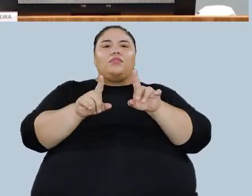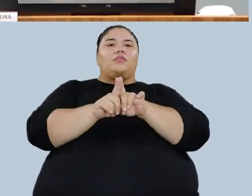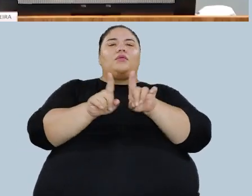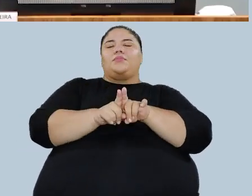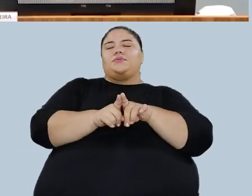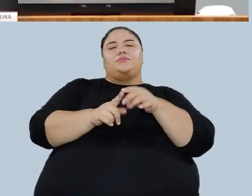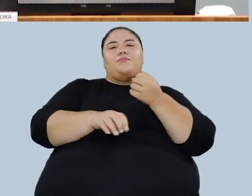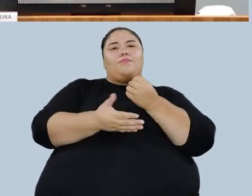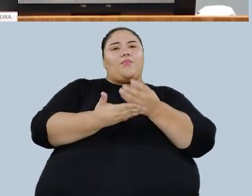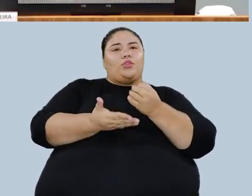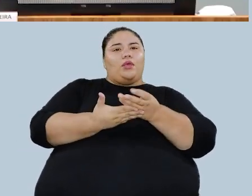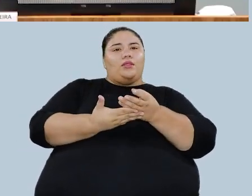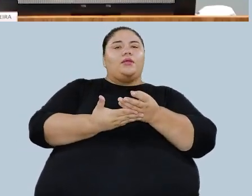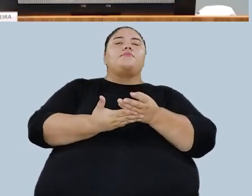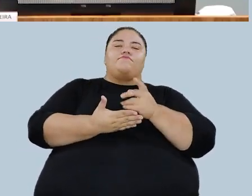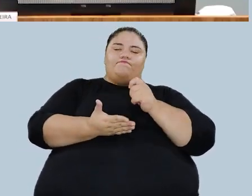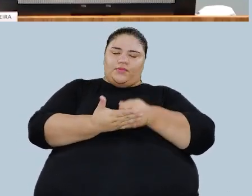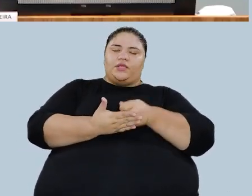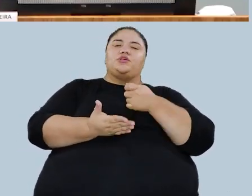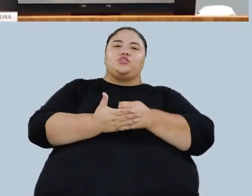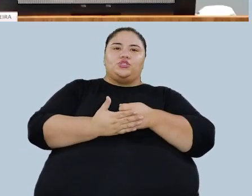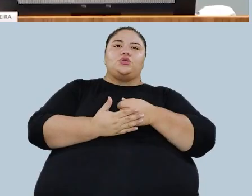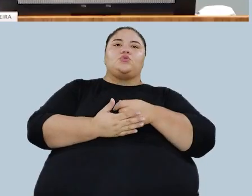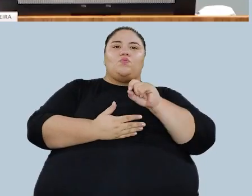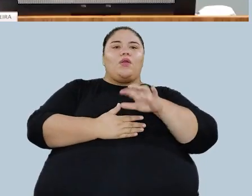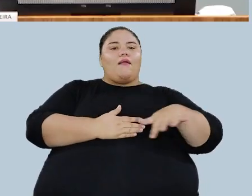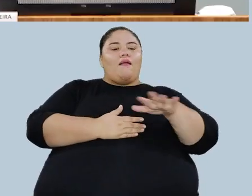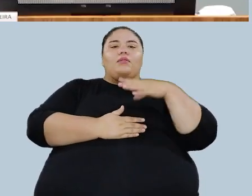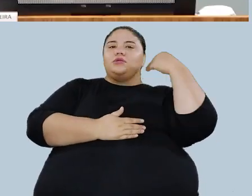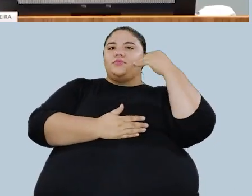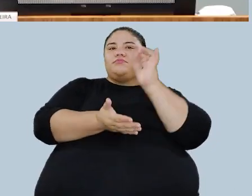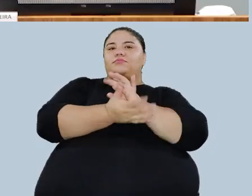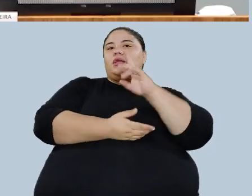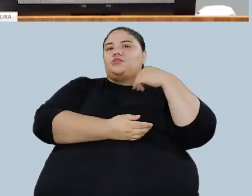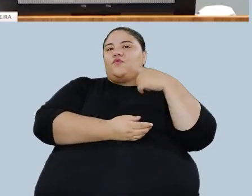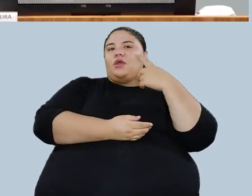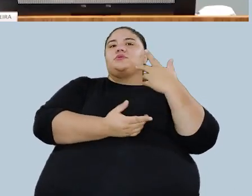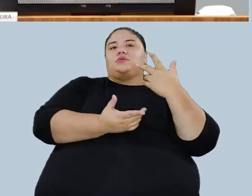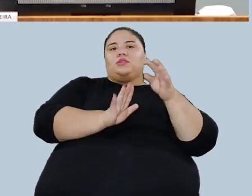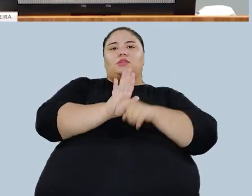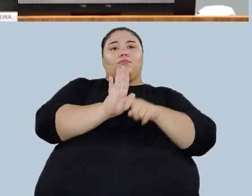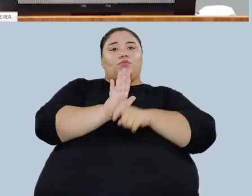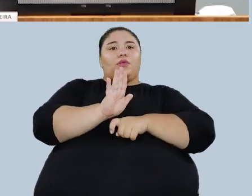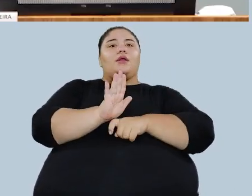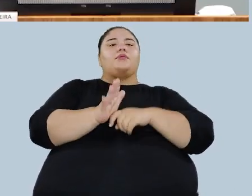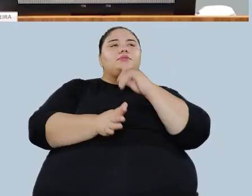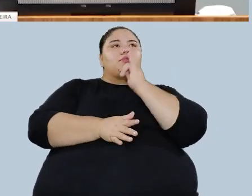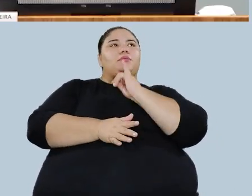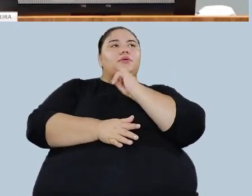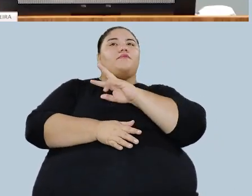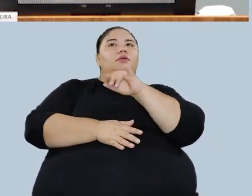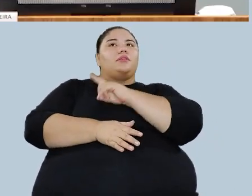outras modalidades, vai exigir aqui uma alta especialidade da advocacia tributária,